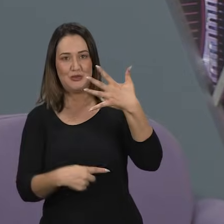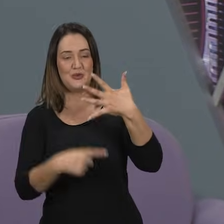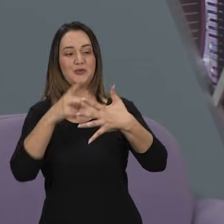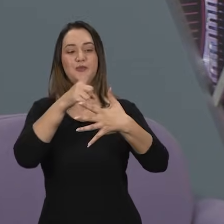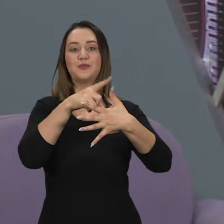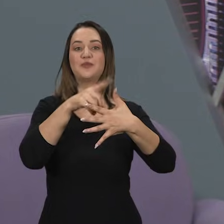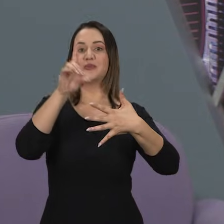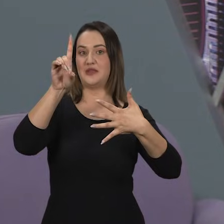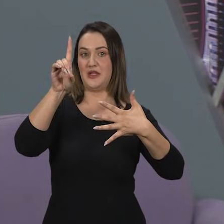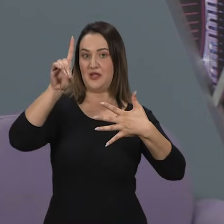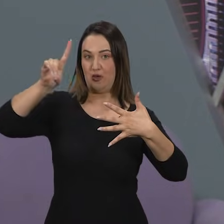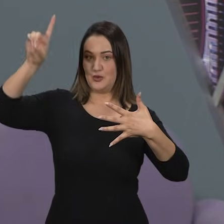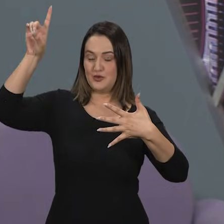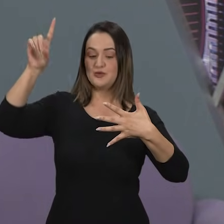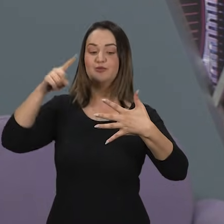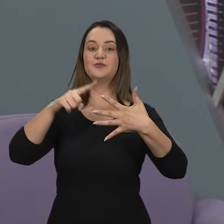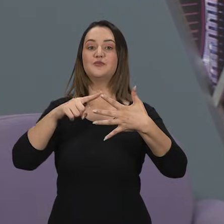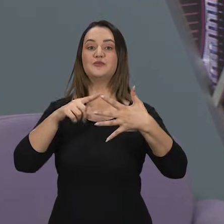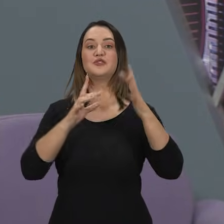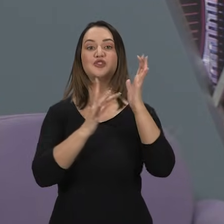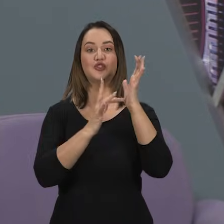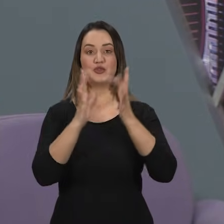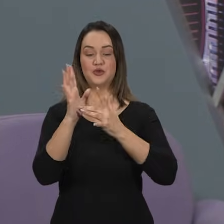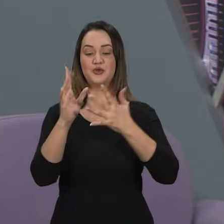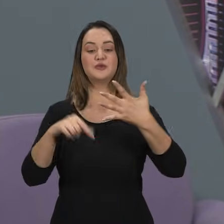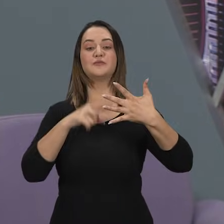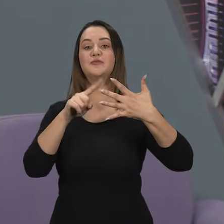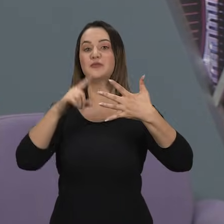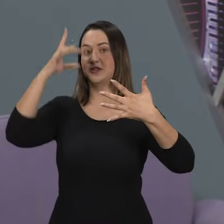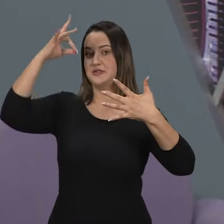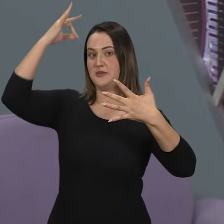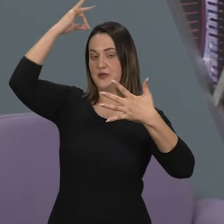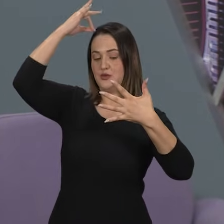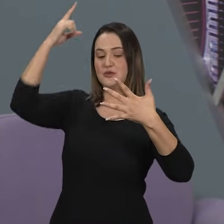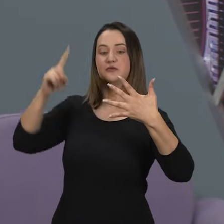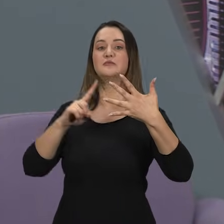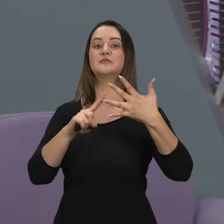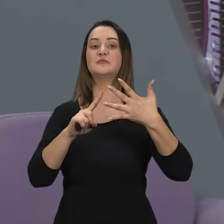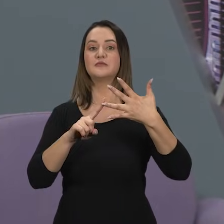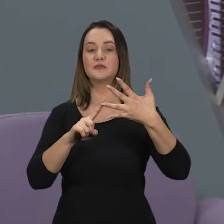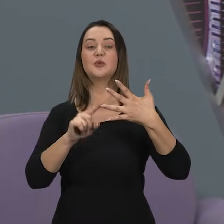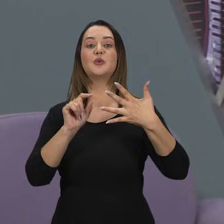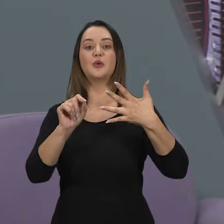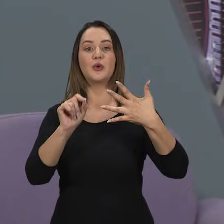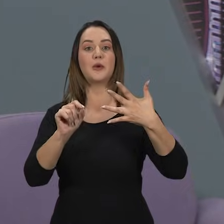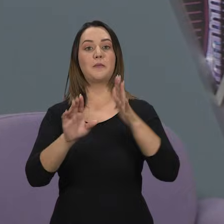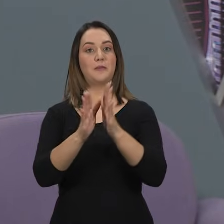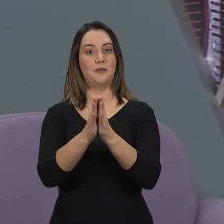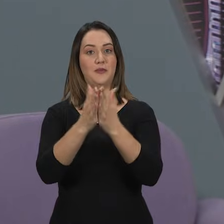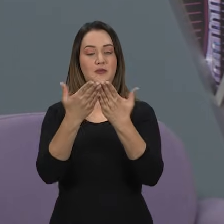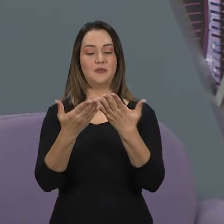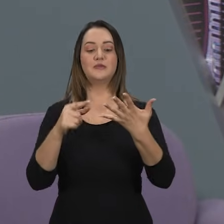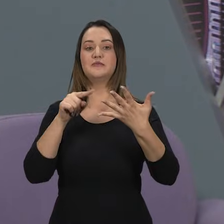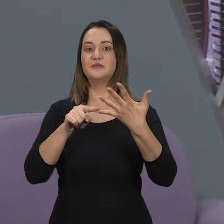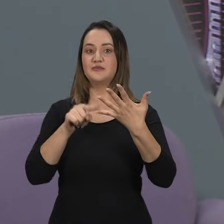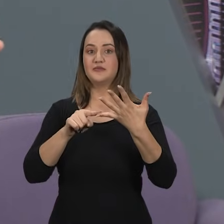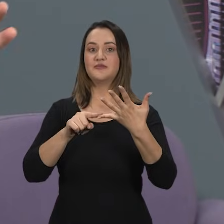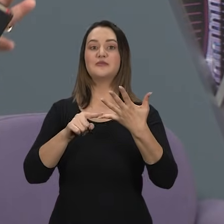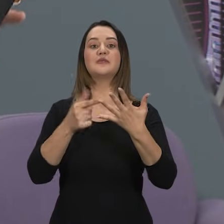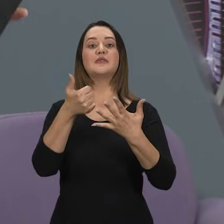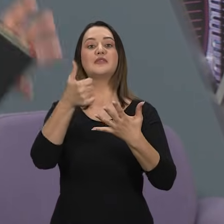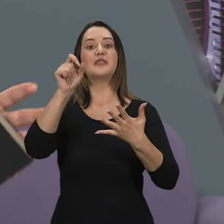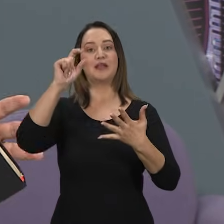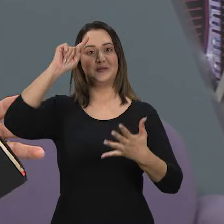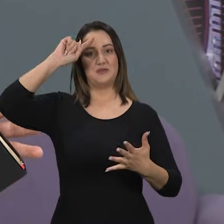Deus, Jesus, Espírito Santo, a Bíblia e os 10 mandamentos. Então, o plano do inimigo é